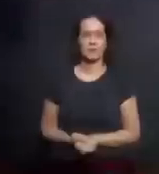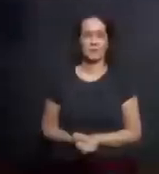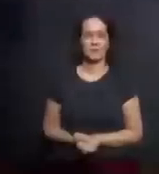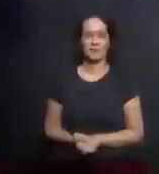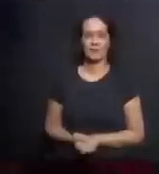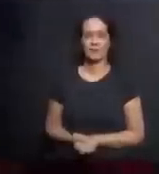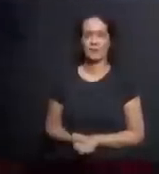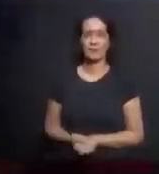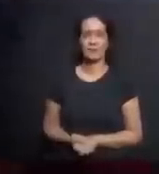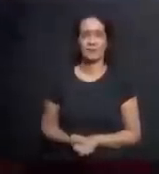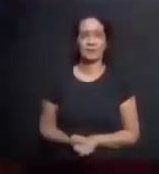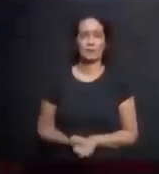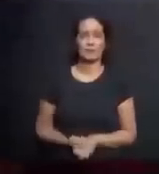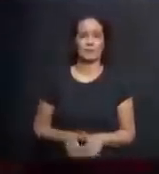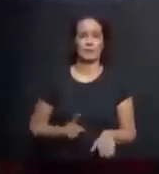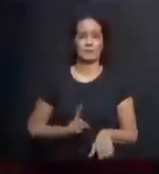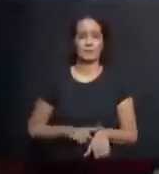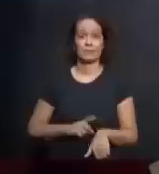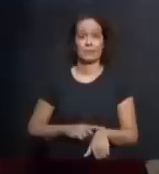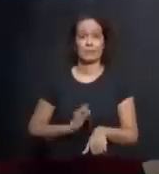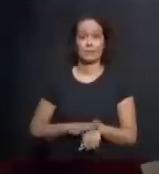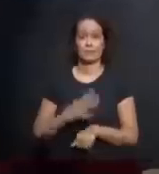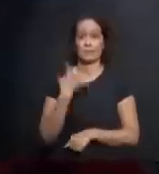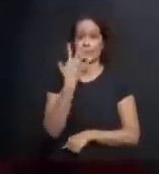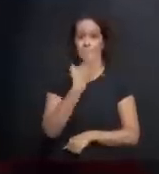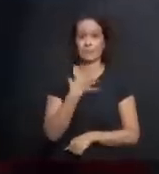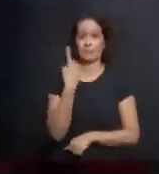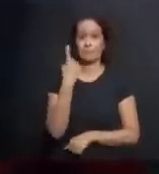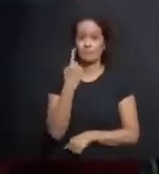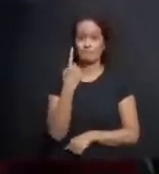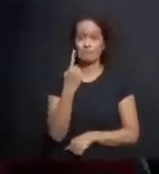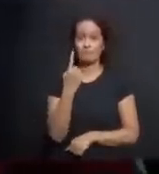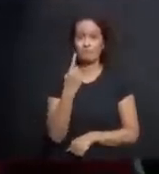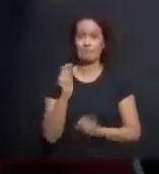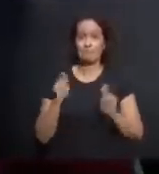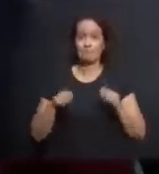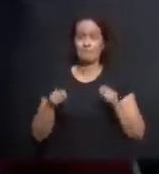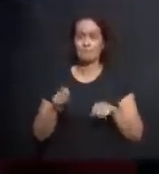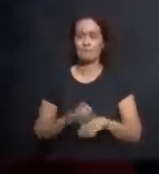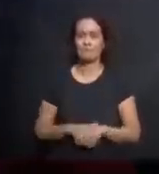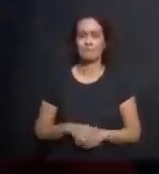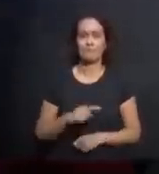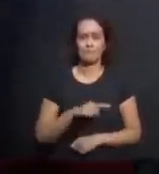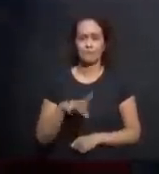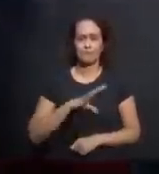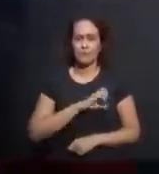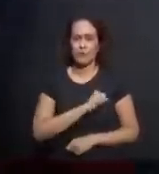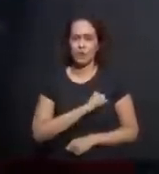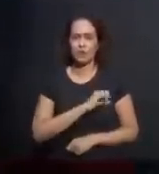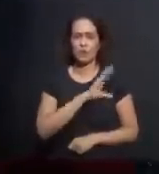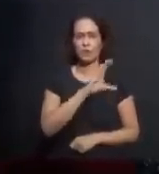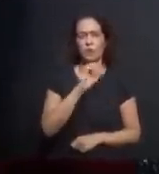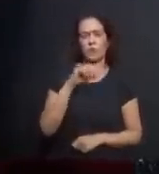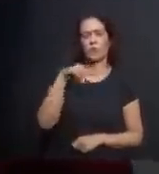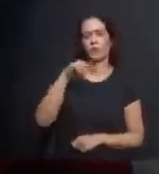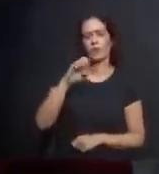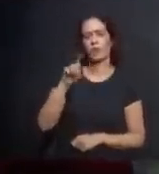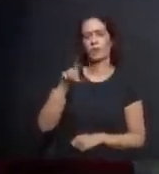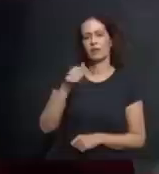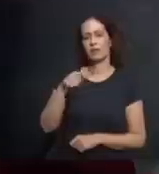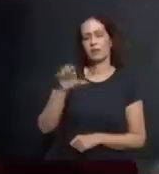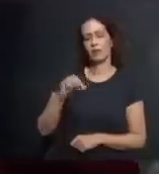Gente, pelo tempo aqui ainda dá mais uma música. Vamos cantar mais uma música? Quem curte muito Conexão 3, quem curte muito os meninos aqui?